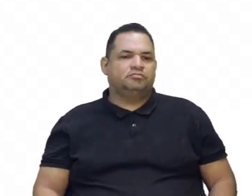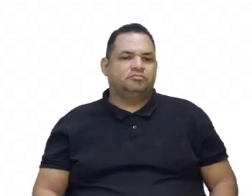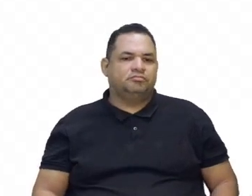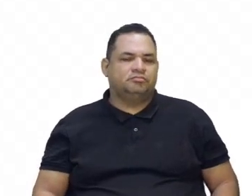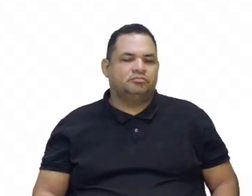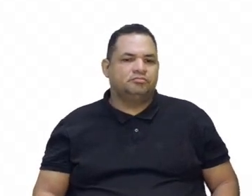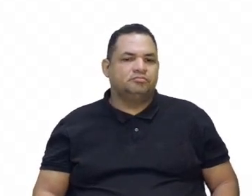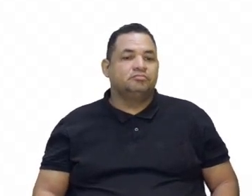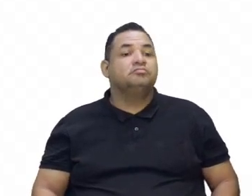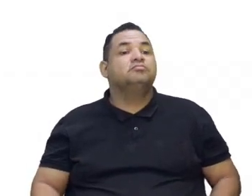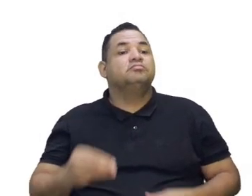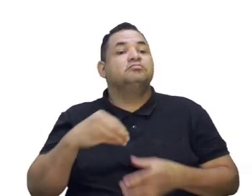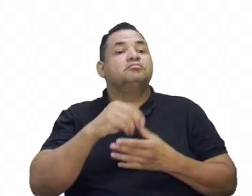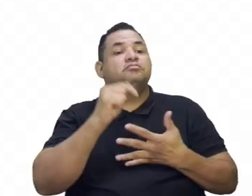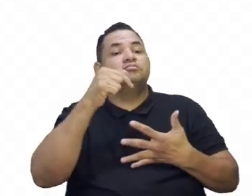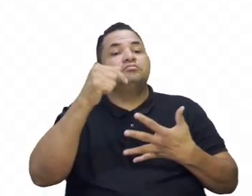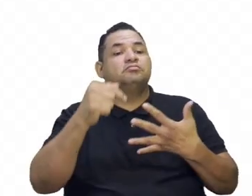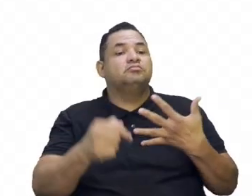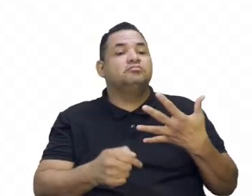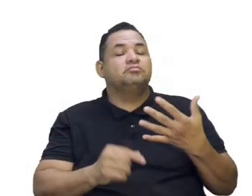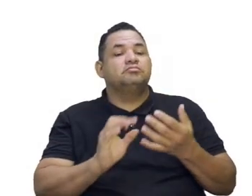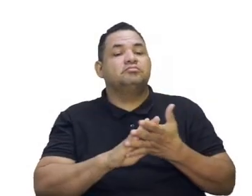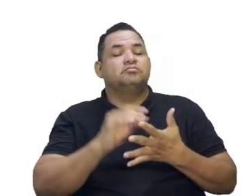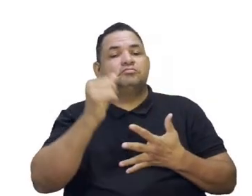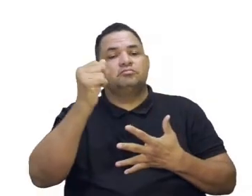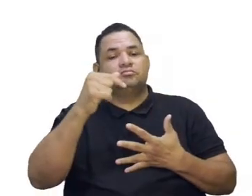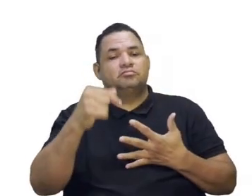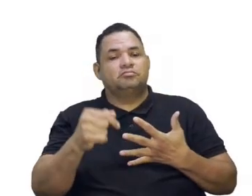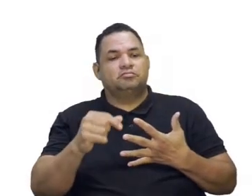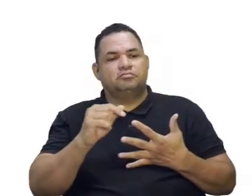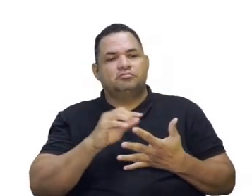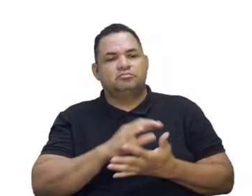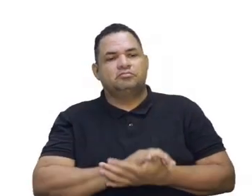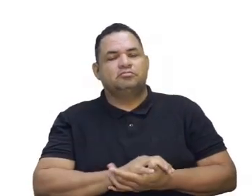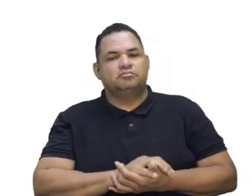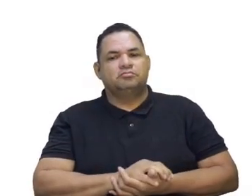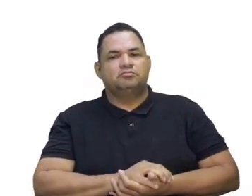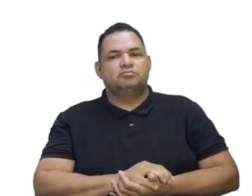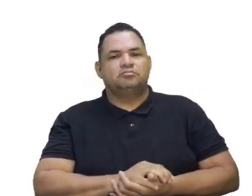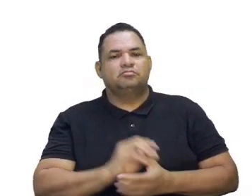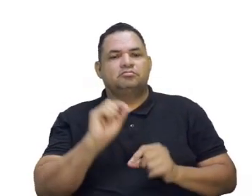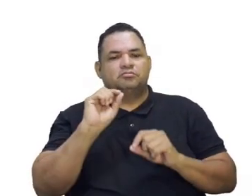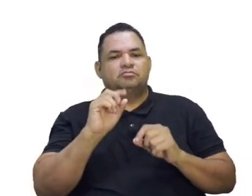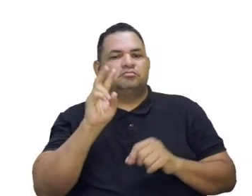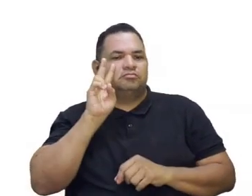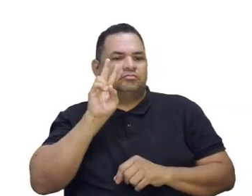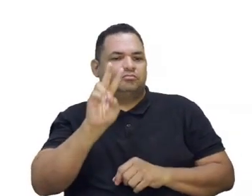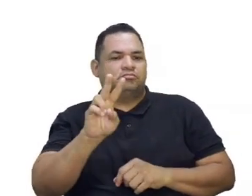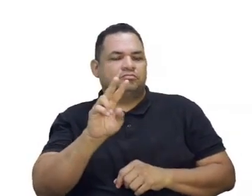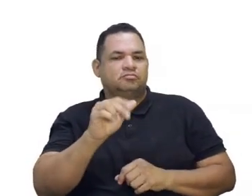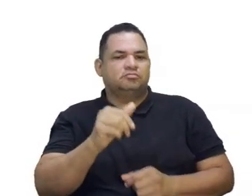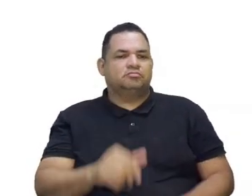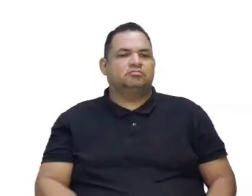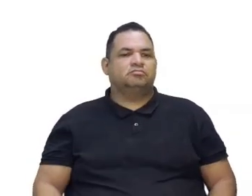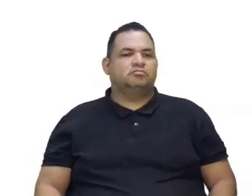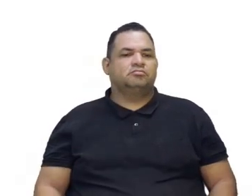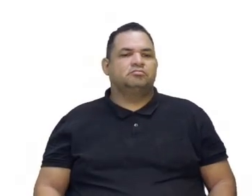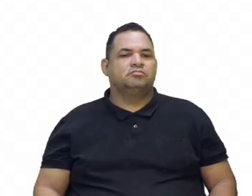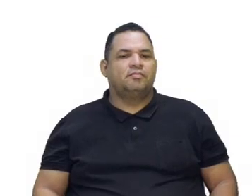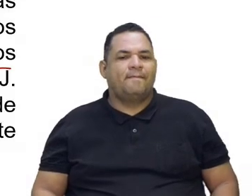respectivamente reunidas em, e aí ele deu as alternativas para vocês, né? O que você vai observar? Primeiro, que